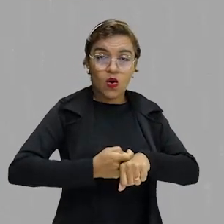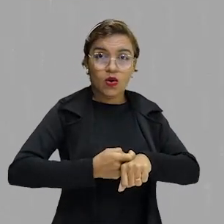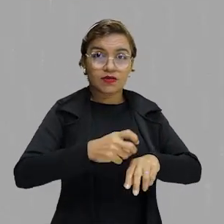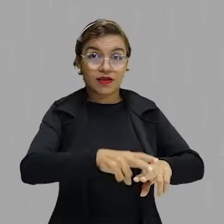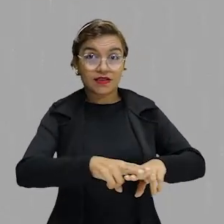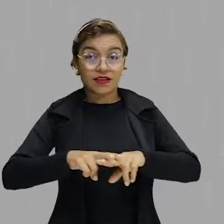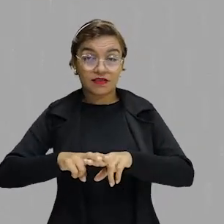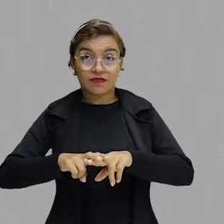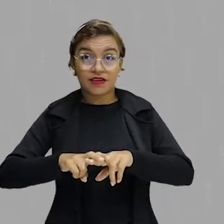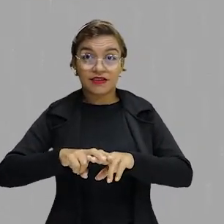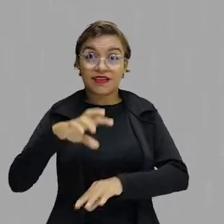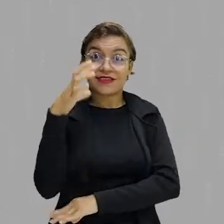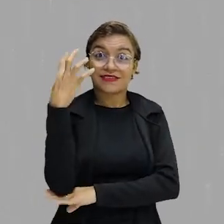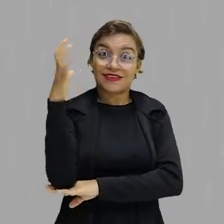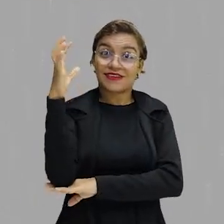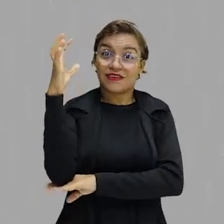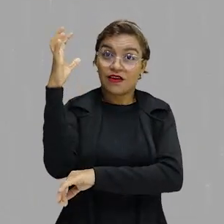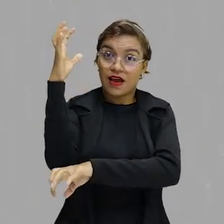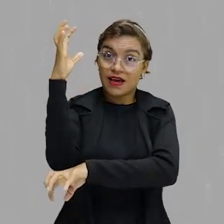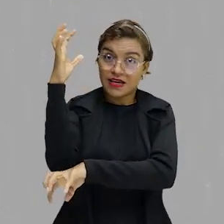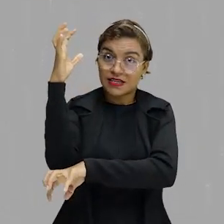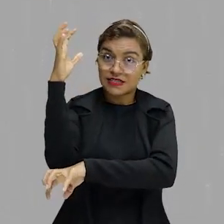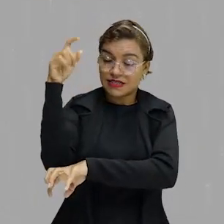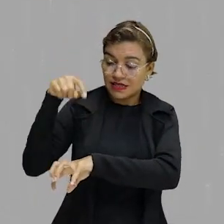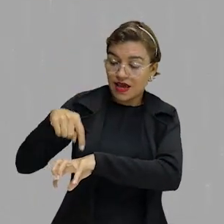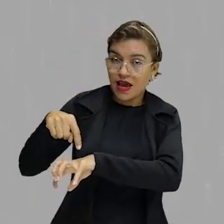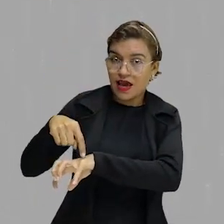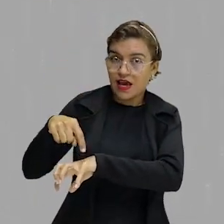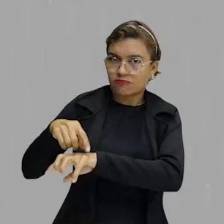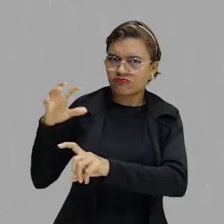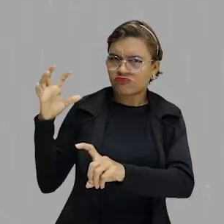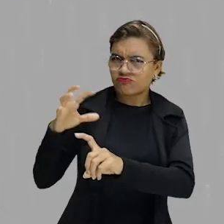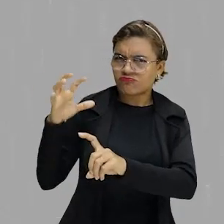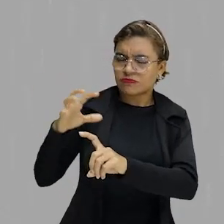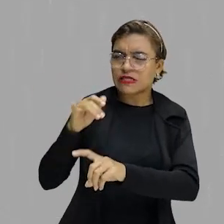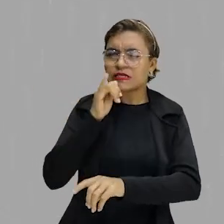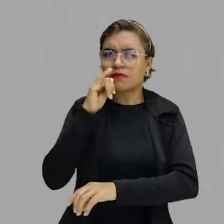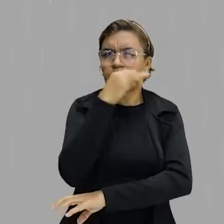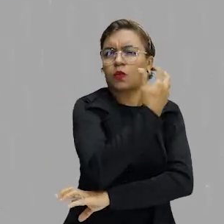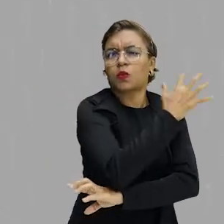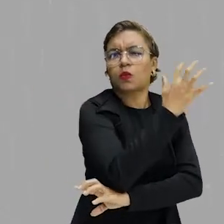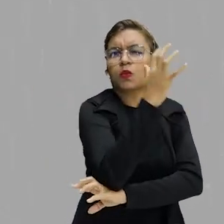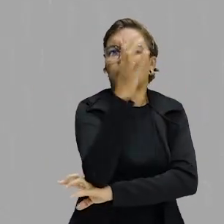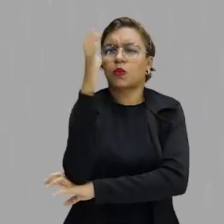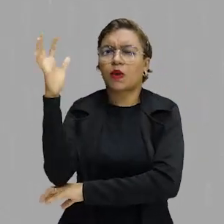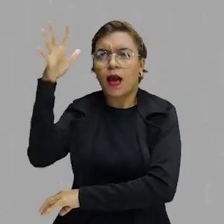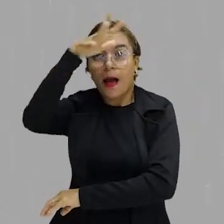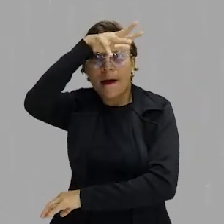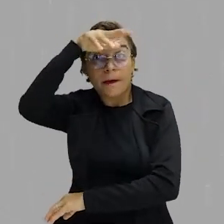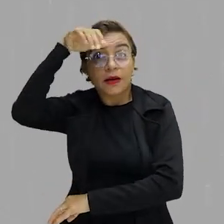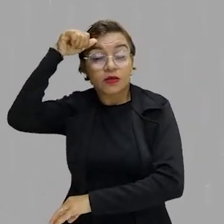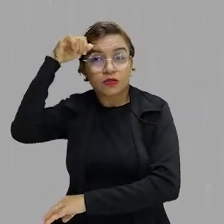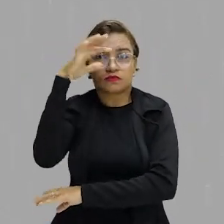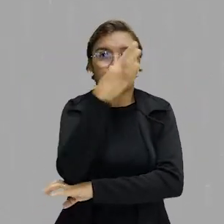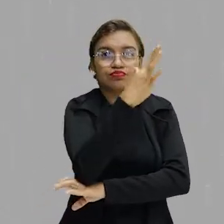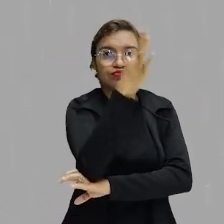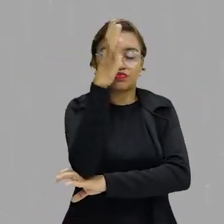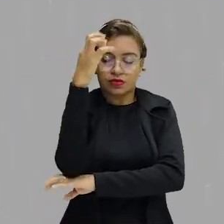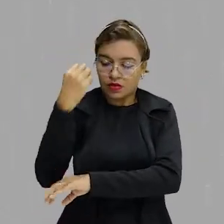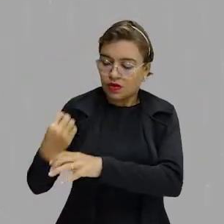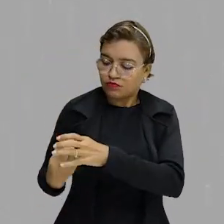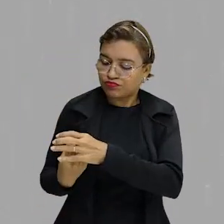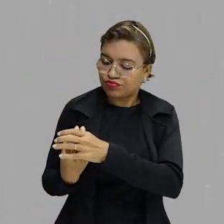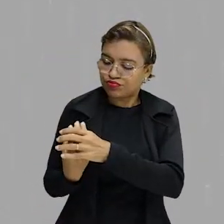pelas raízes das árvores, tá certo? Então, por exemplo, eu tenho áreas de grande floresta, como a própria área amazônica. Quando essas árvores começam a